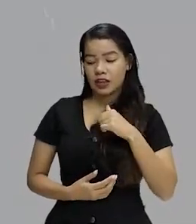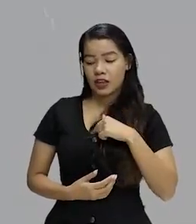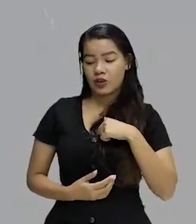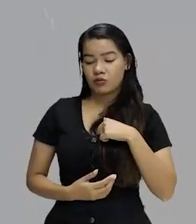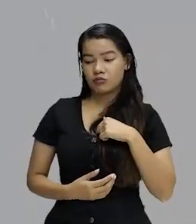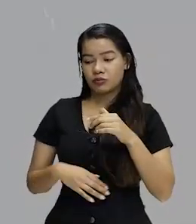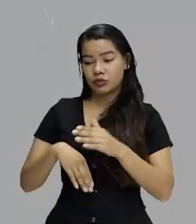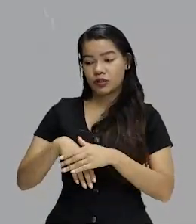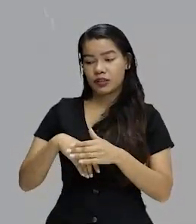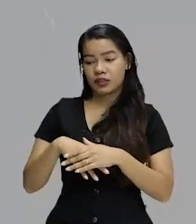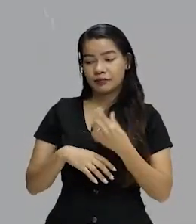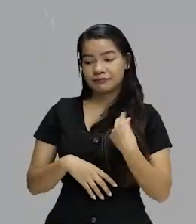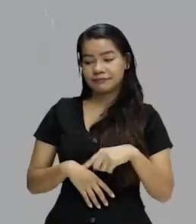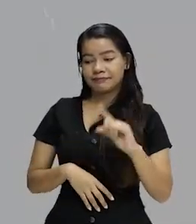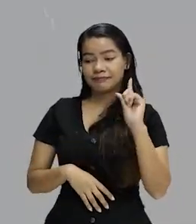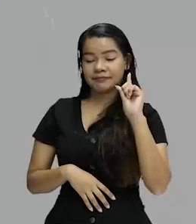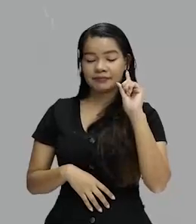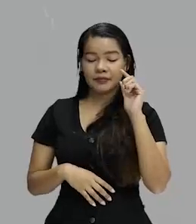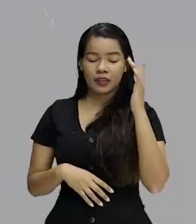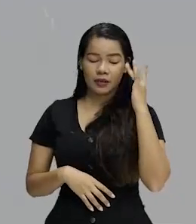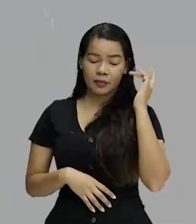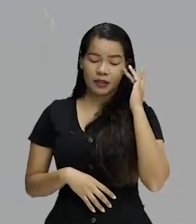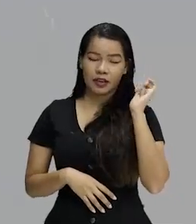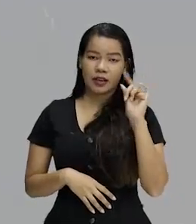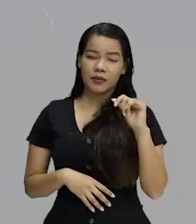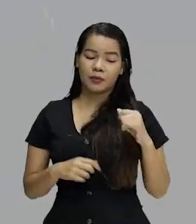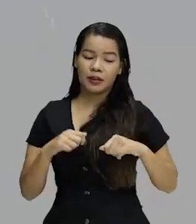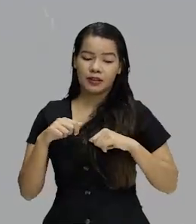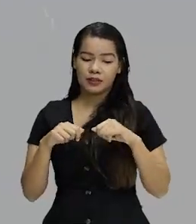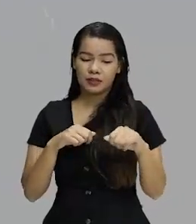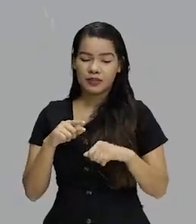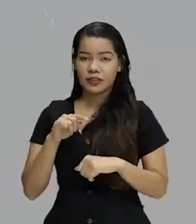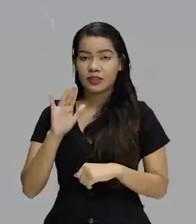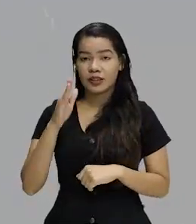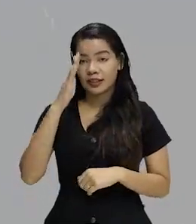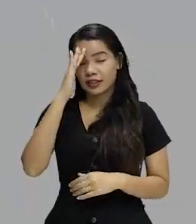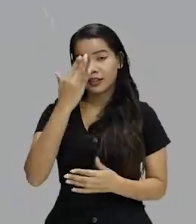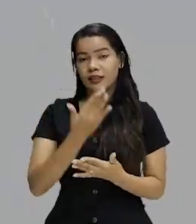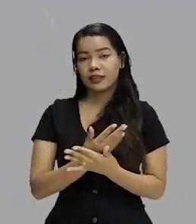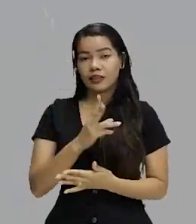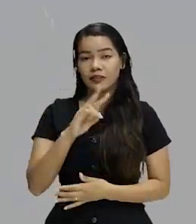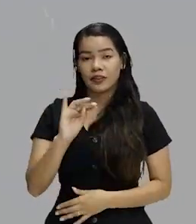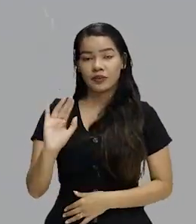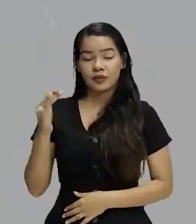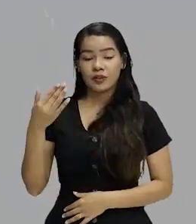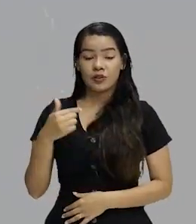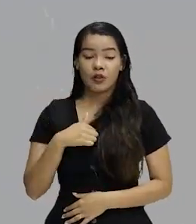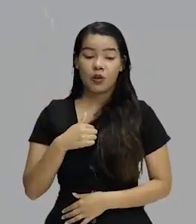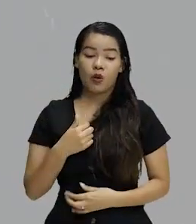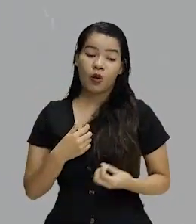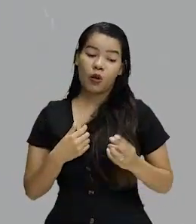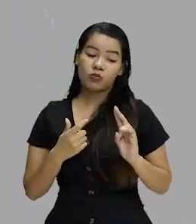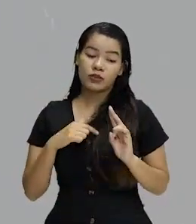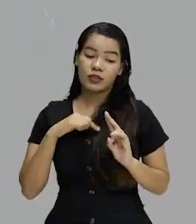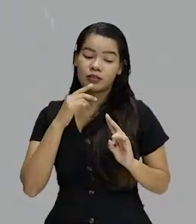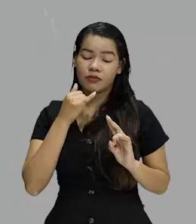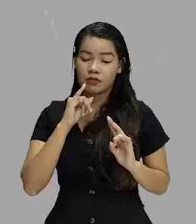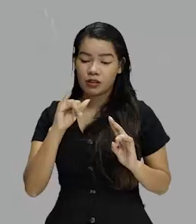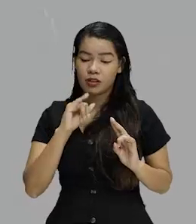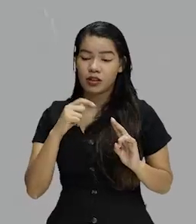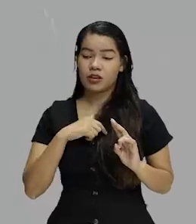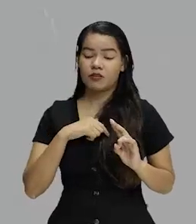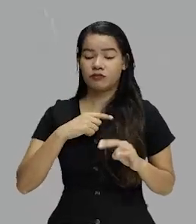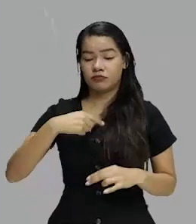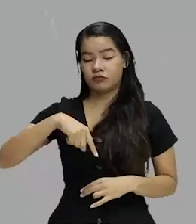play tomorrow. É uma ação que você acredita que vai acontecer. Ou você diz, eu vou jogar amanhã. Então,